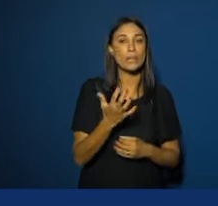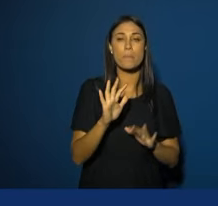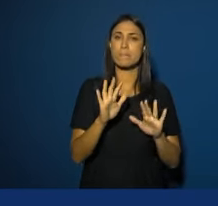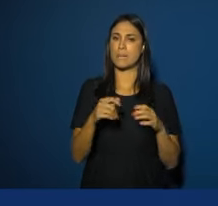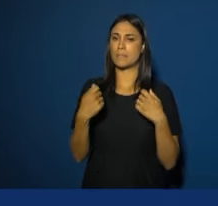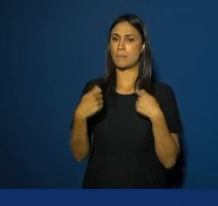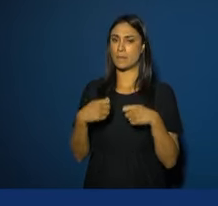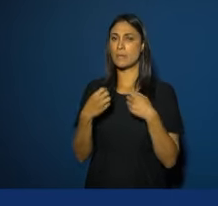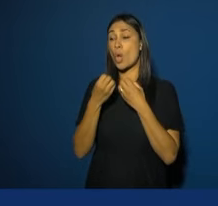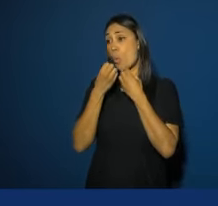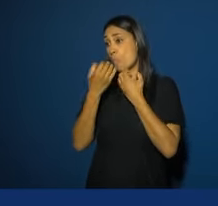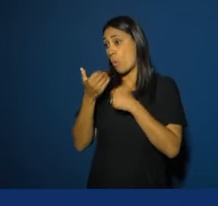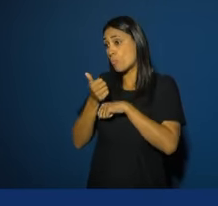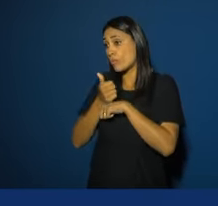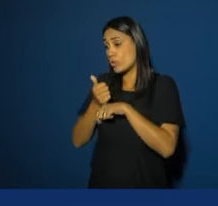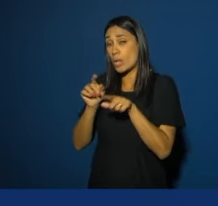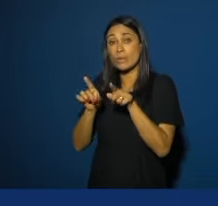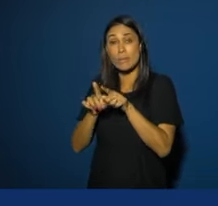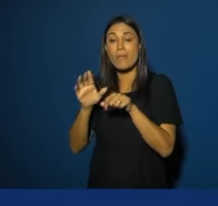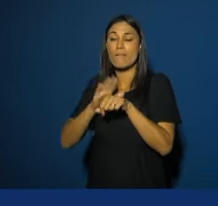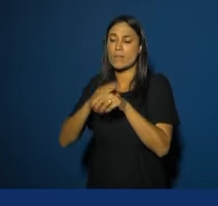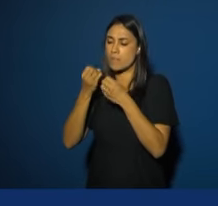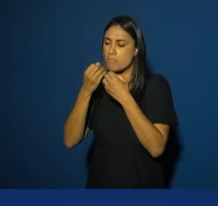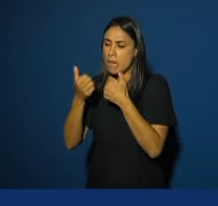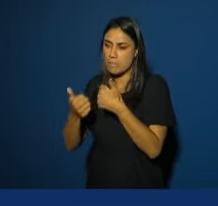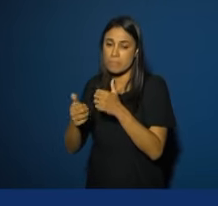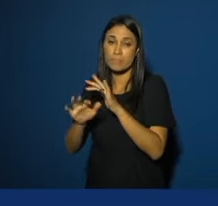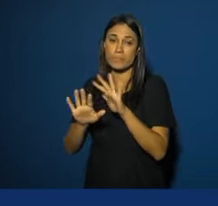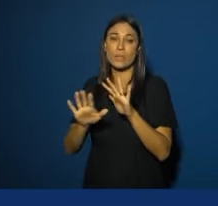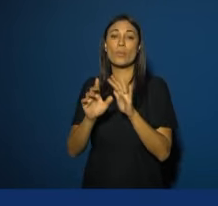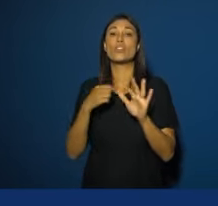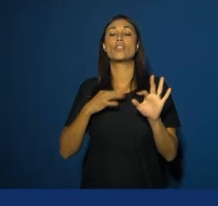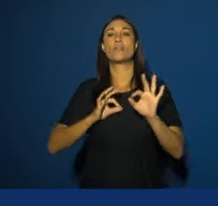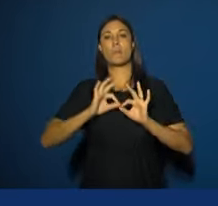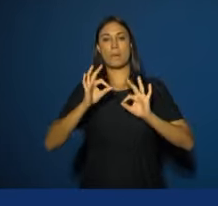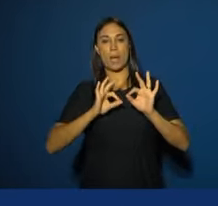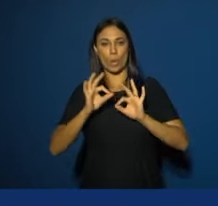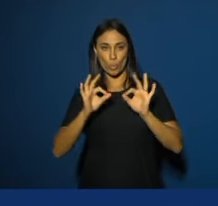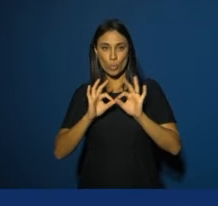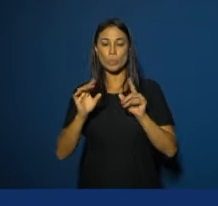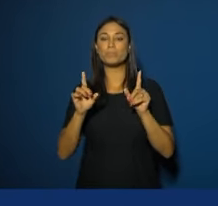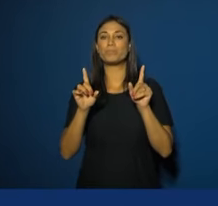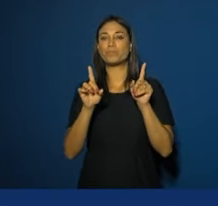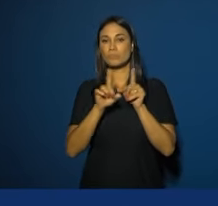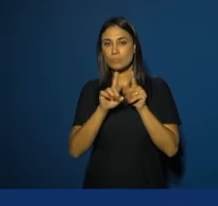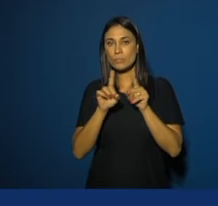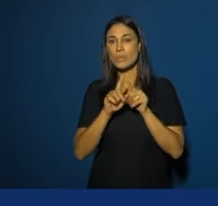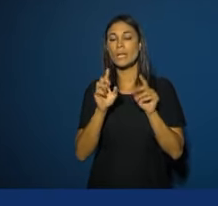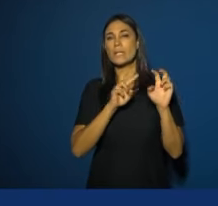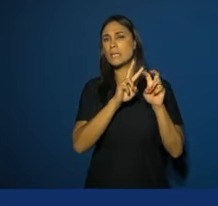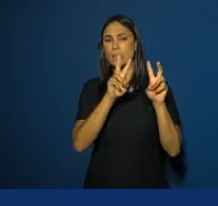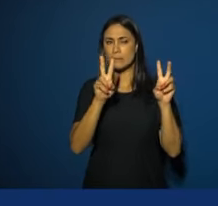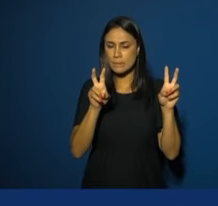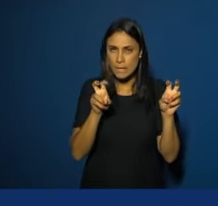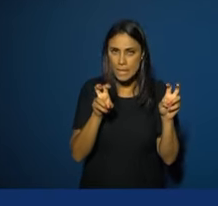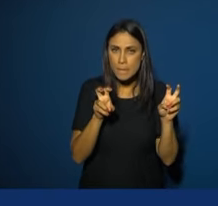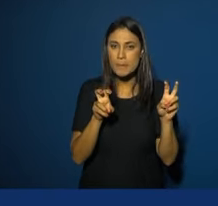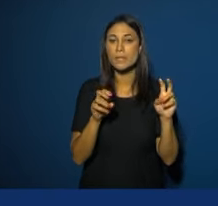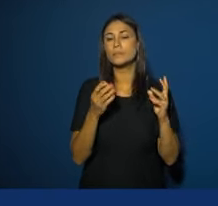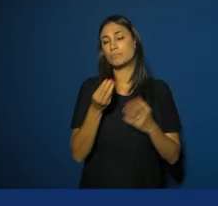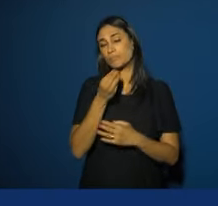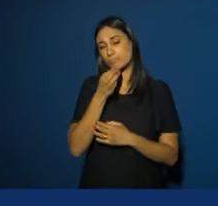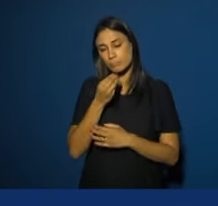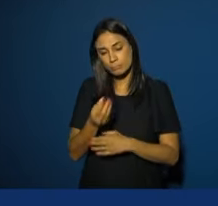precisa ser um bom operador obviamente fazer as coisas bem feitas a gente se preparou muito investiu em pessoas em sistema mas eh eh